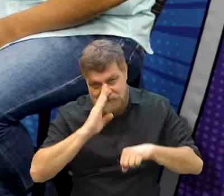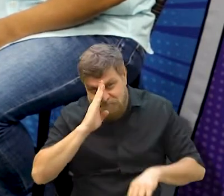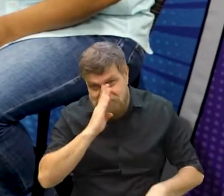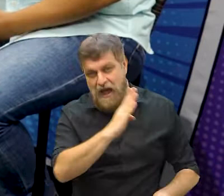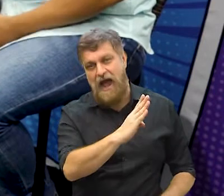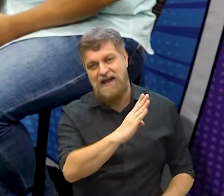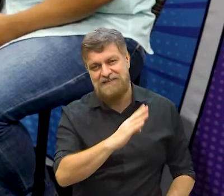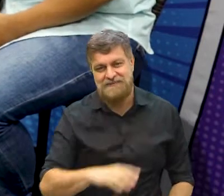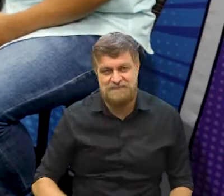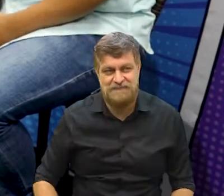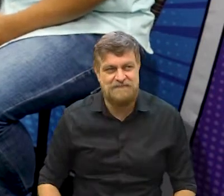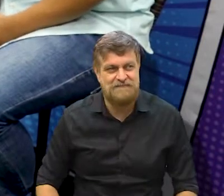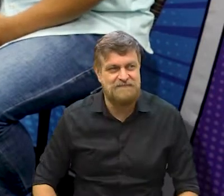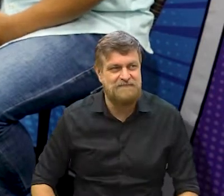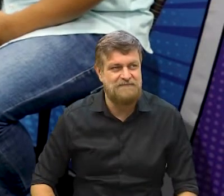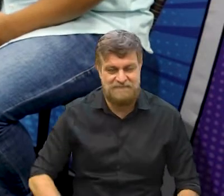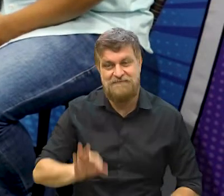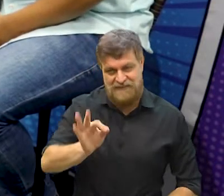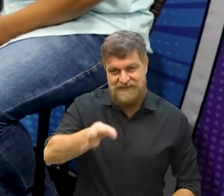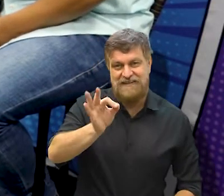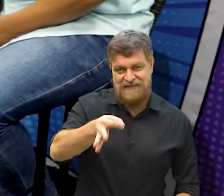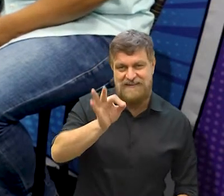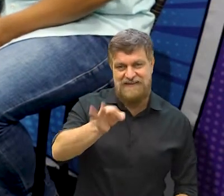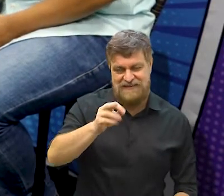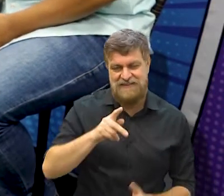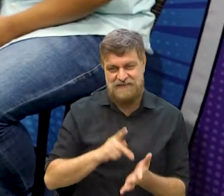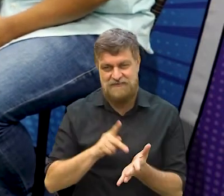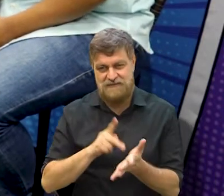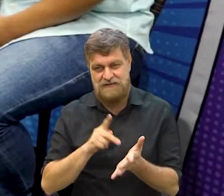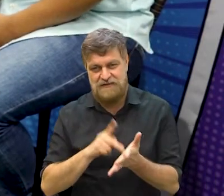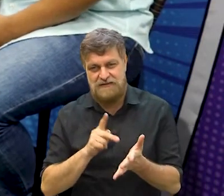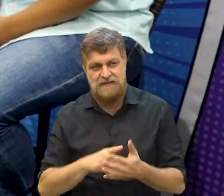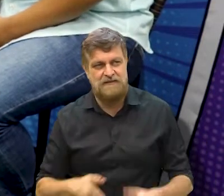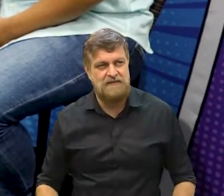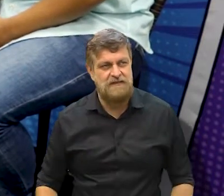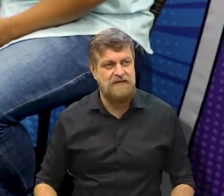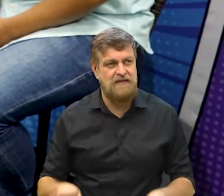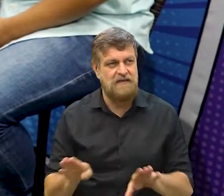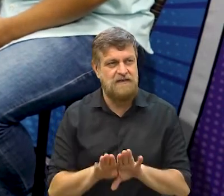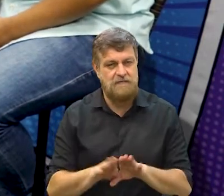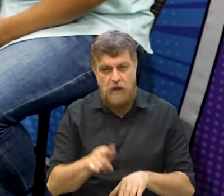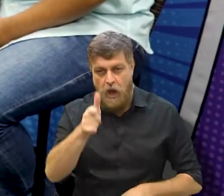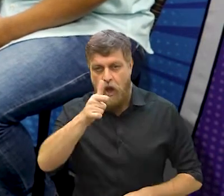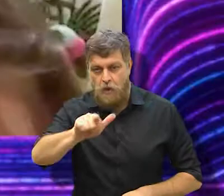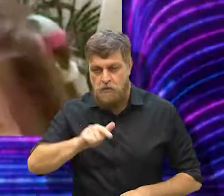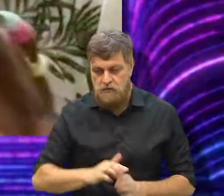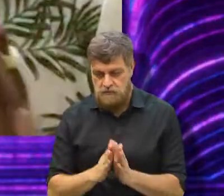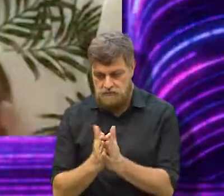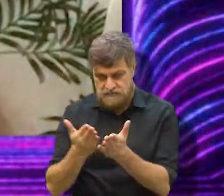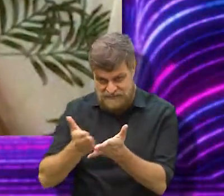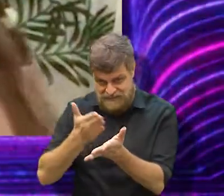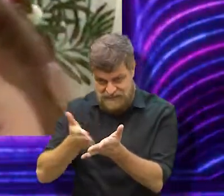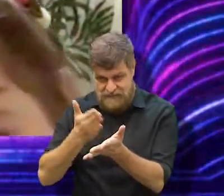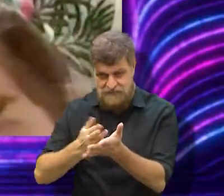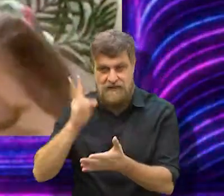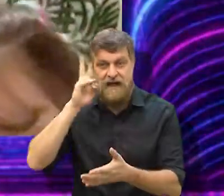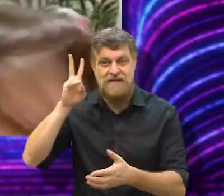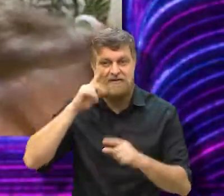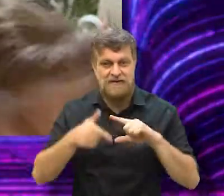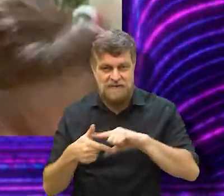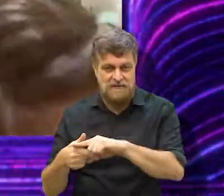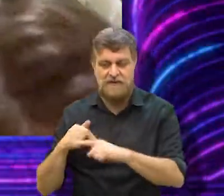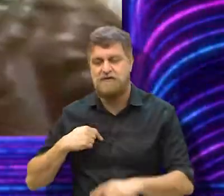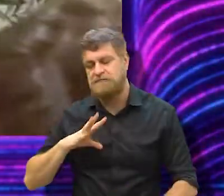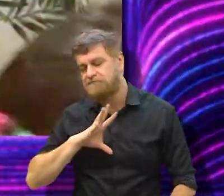maior, né? É, verdade. Mas os outros são muito bons também, muito